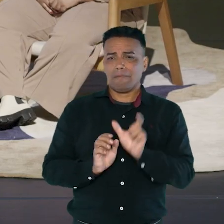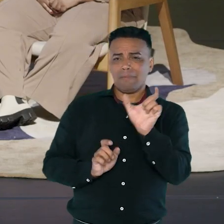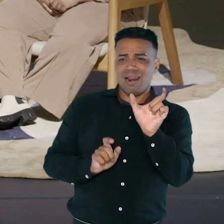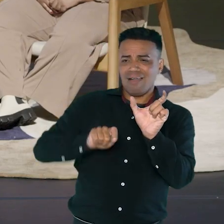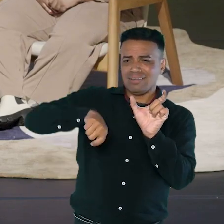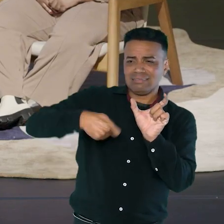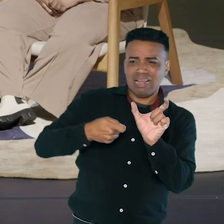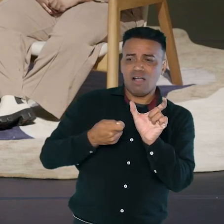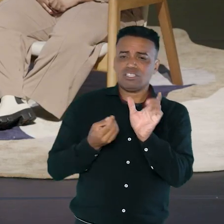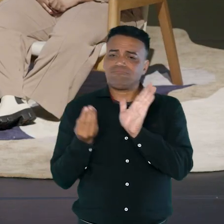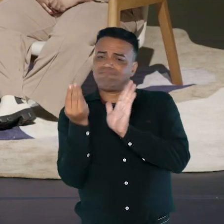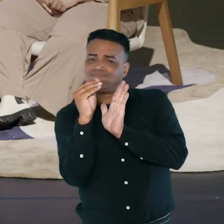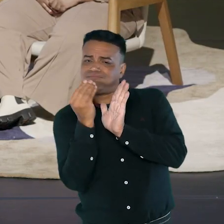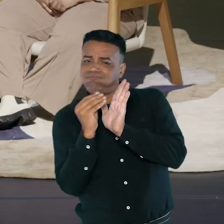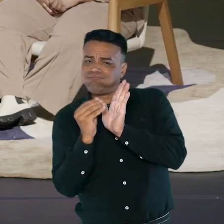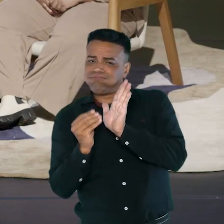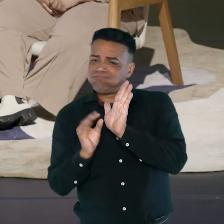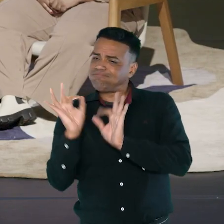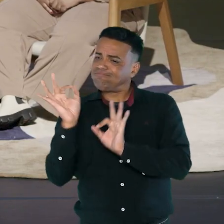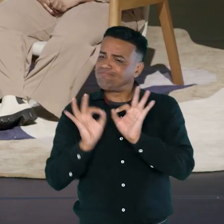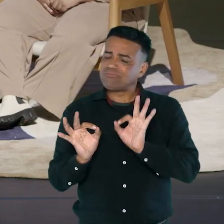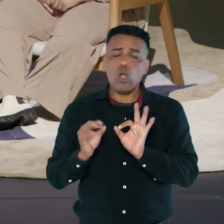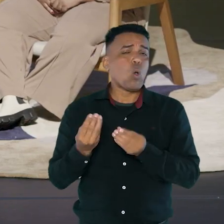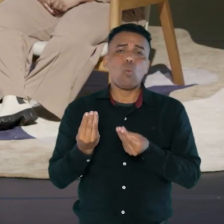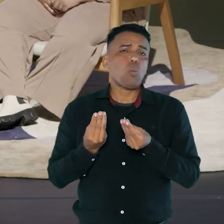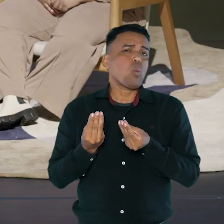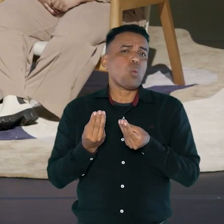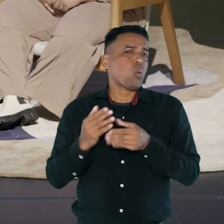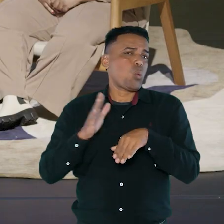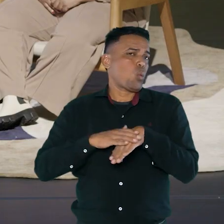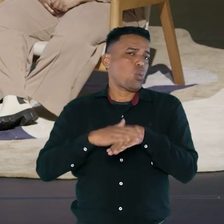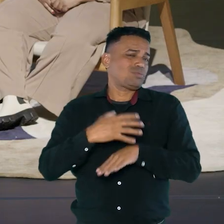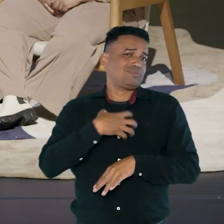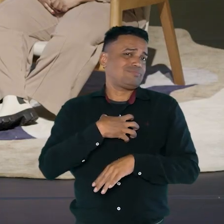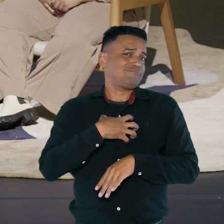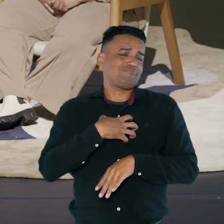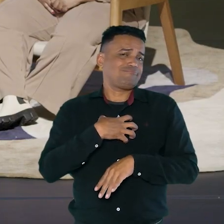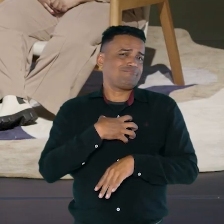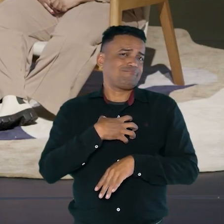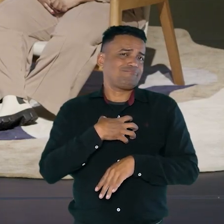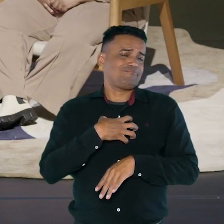as palavras? Como é para você o fazer mesmo da poesia em si?